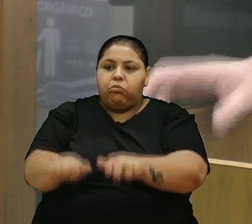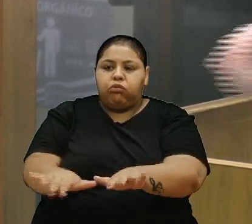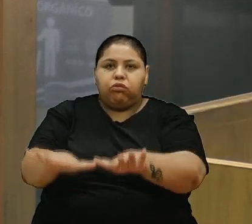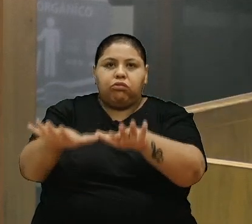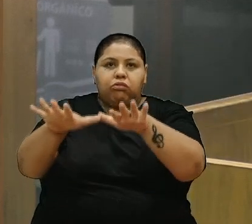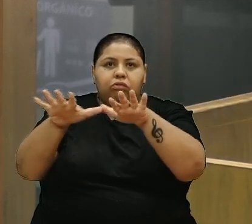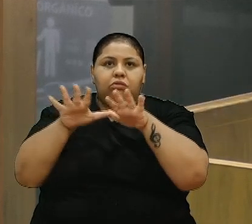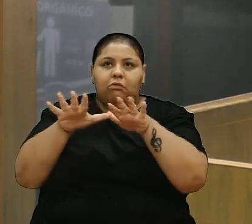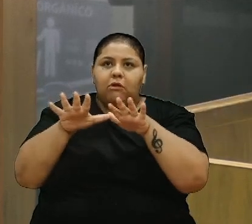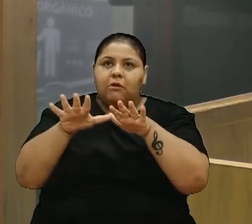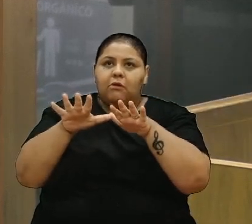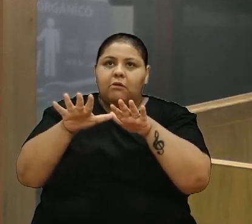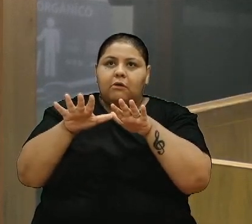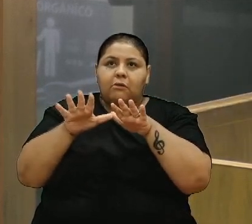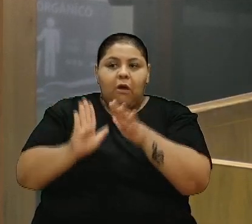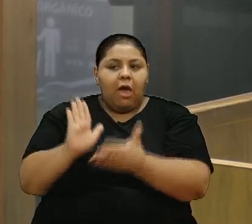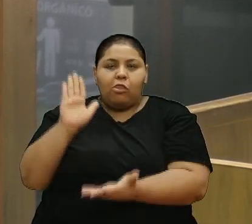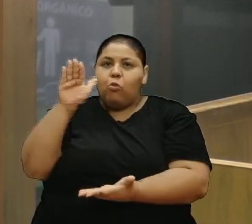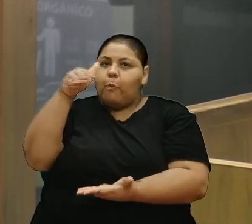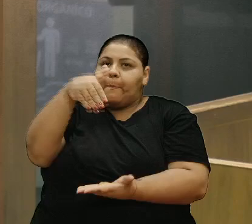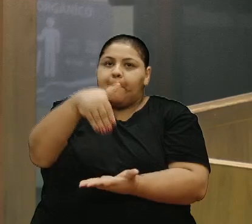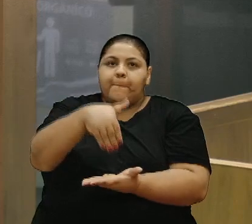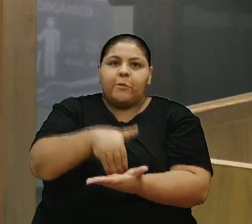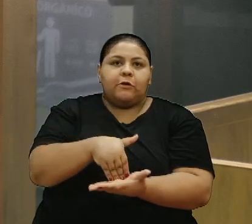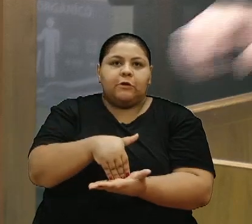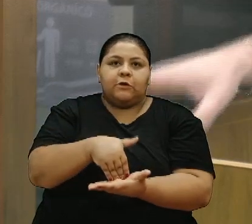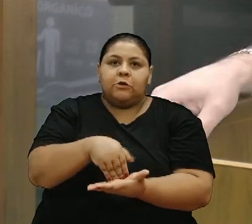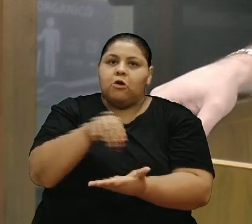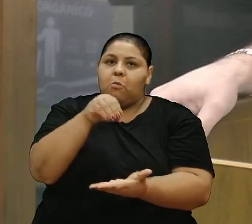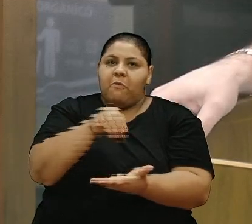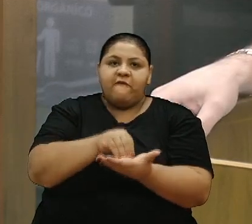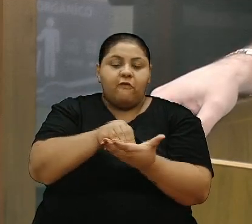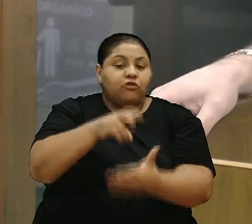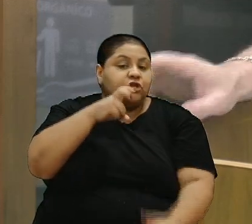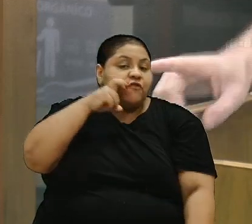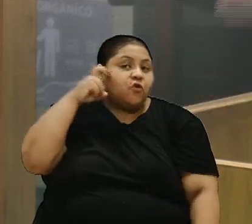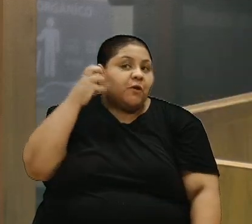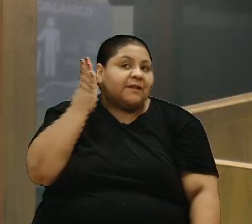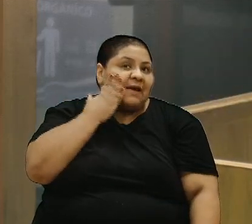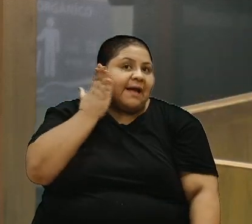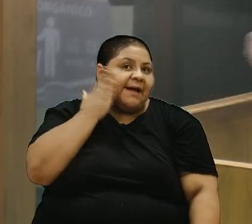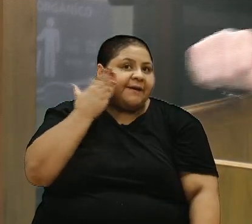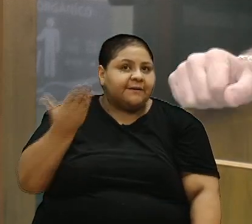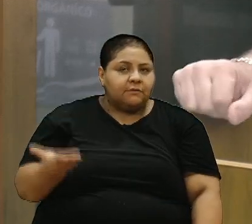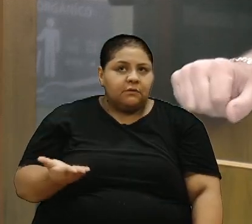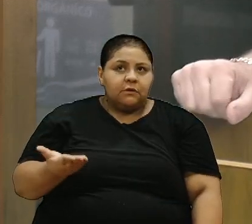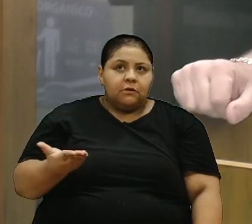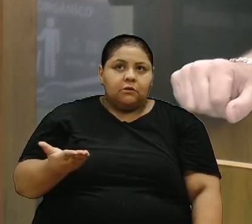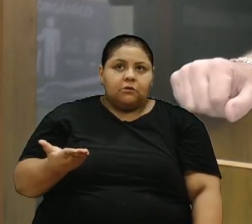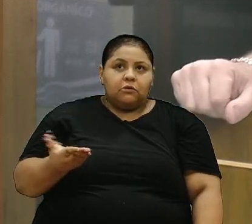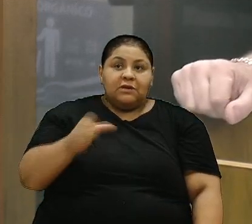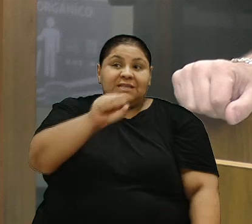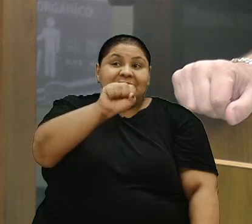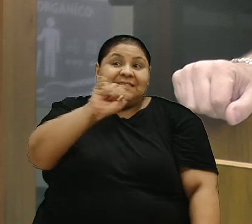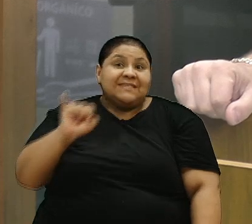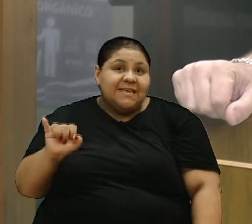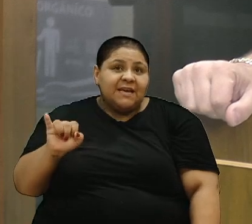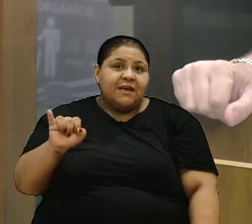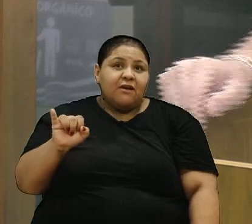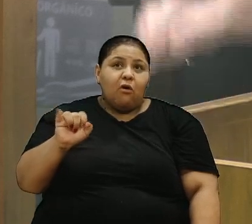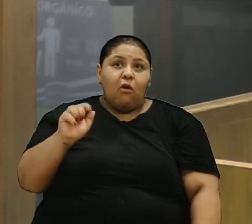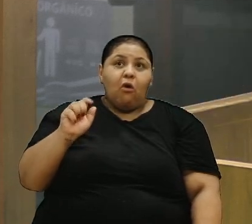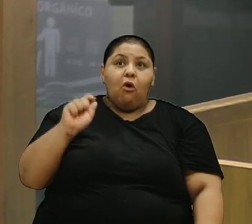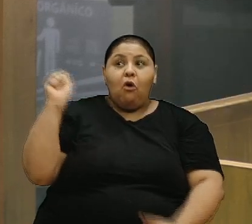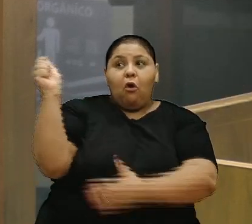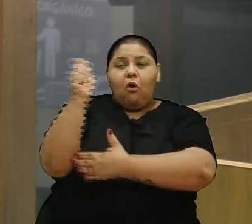é no mínimo, uma falta de vergonha na cara. Se não fosse o Rio Grande do Sul,